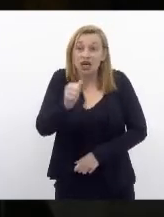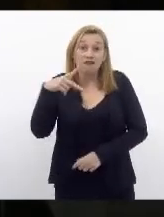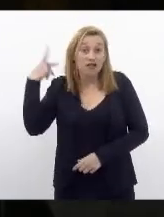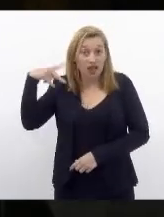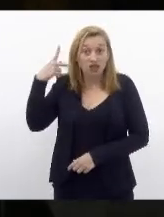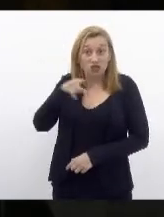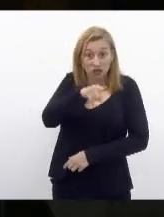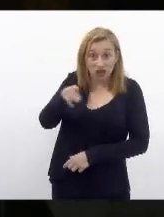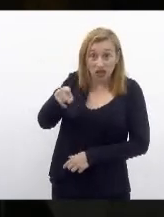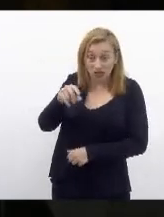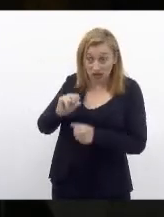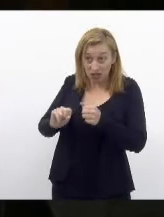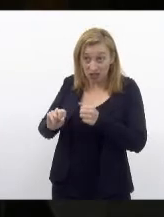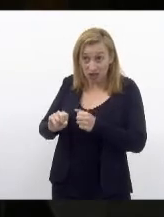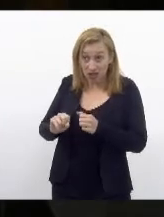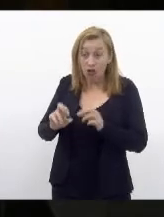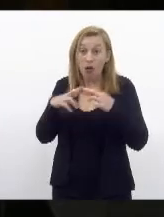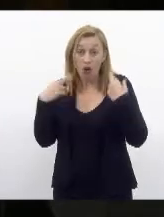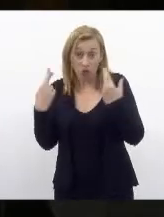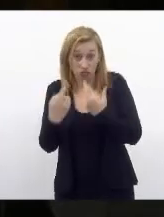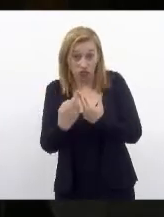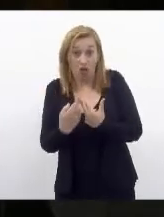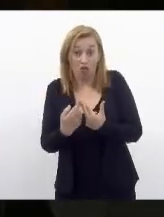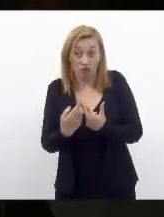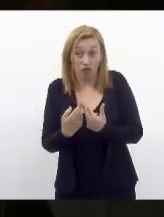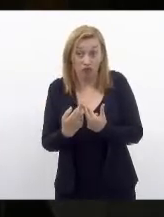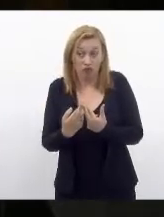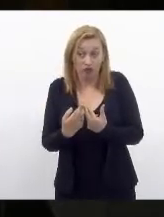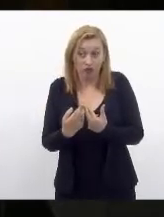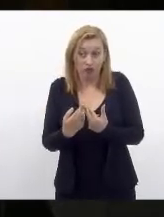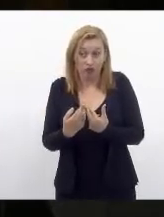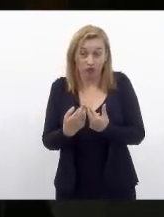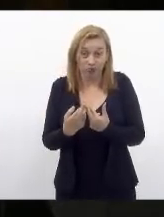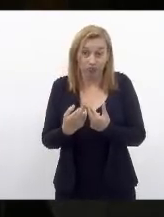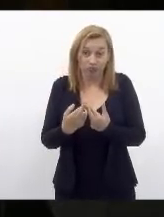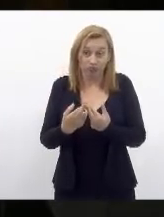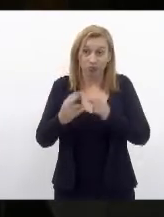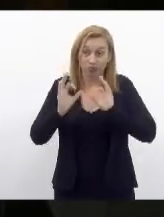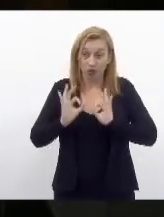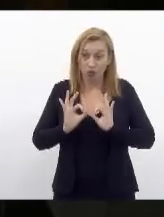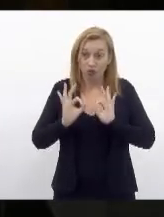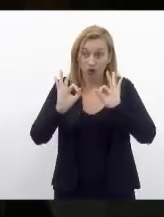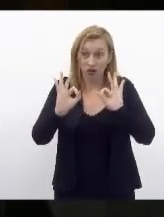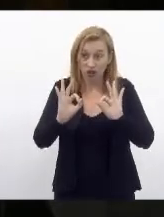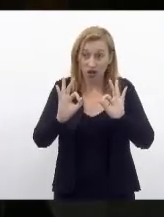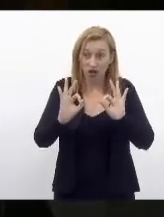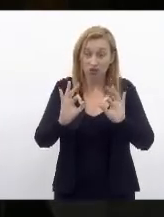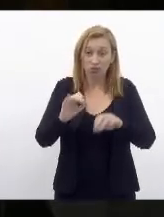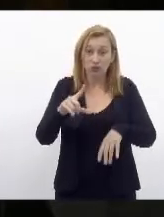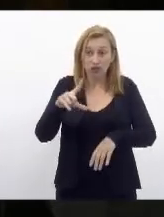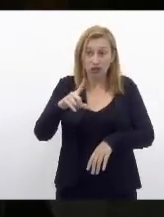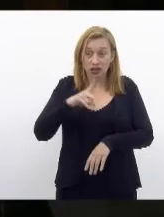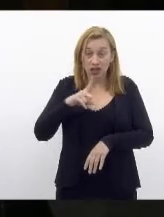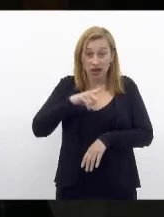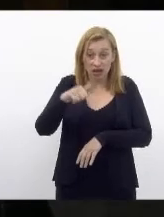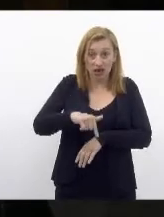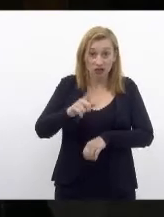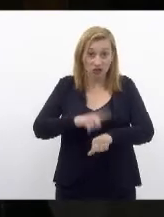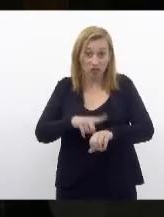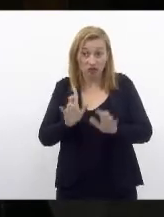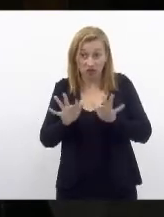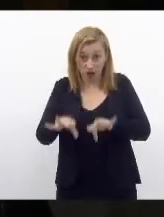Vereadores, vocês fizeram uma audiência, uma sessão ordinária, e aí, assim como eu tenho aqui, tiveram o expediente